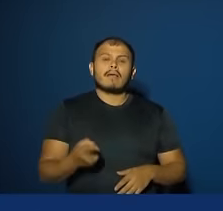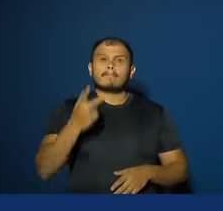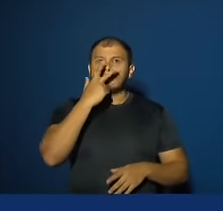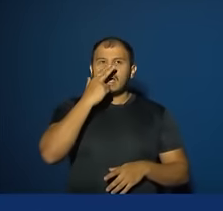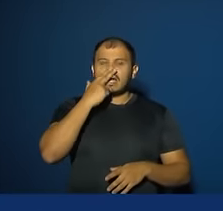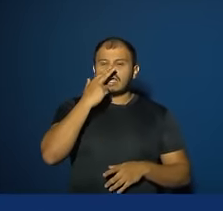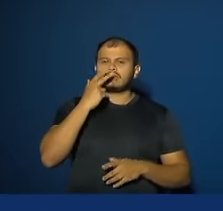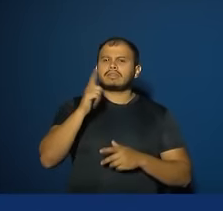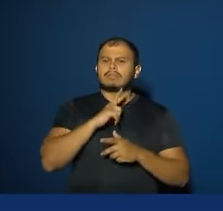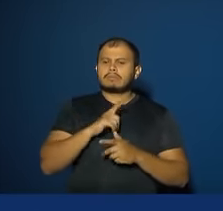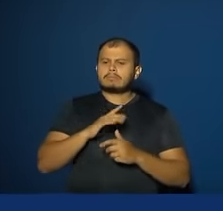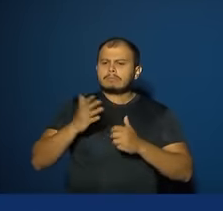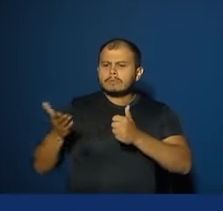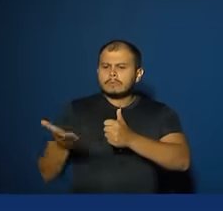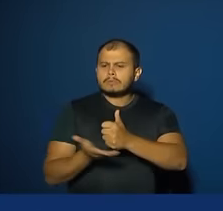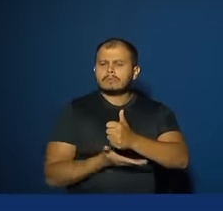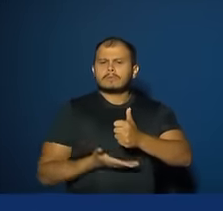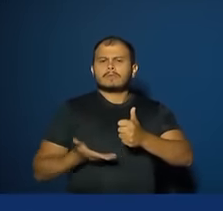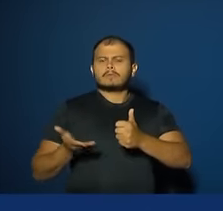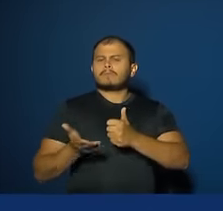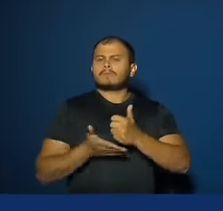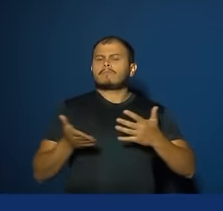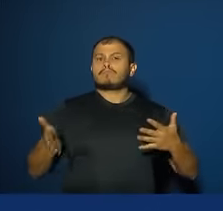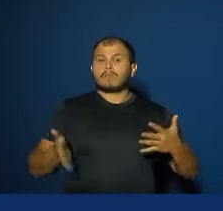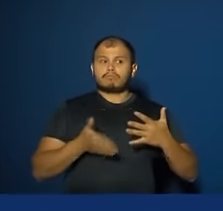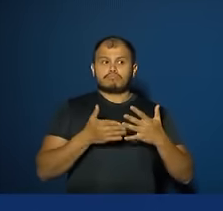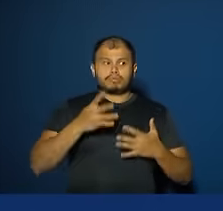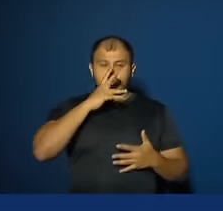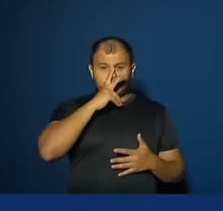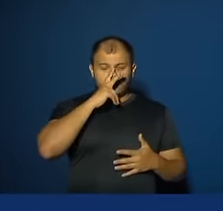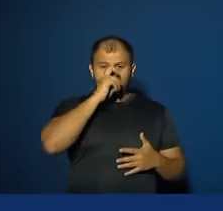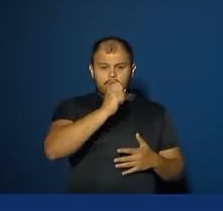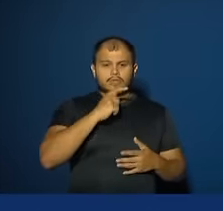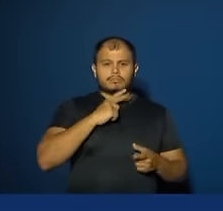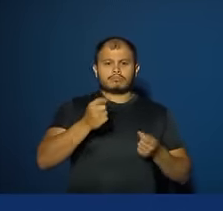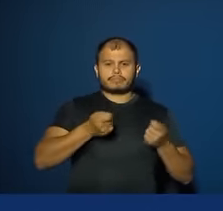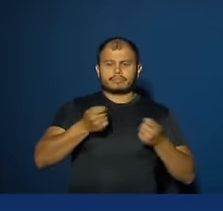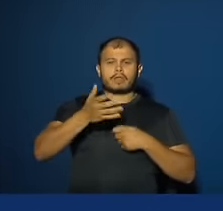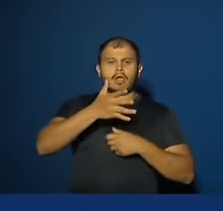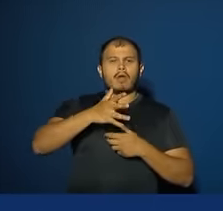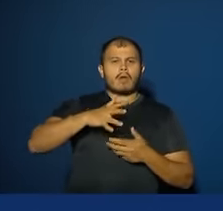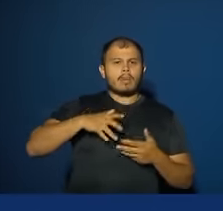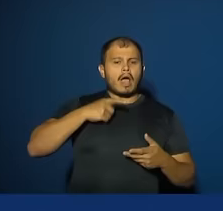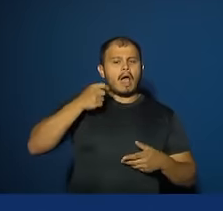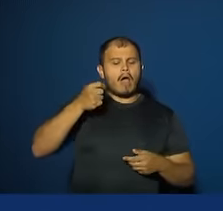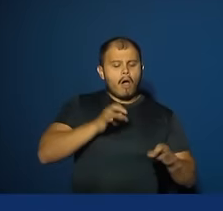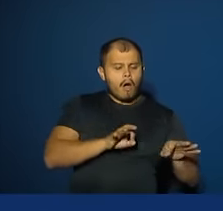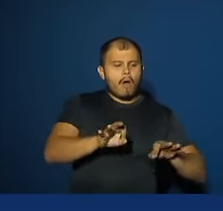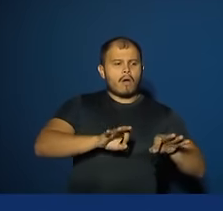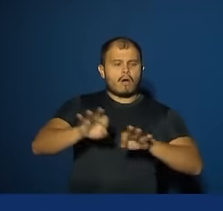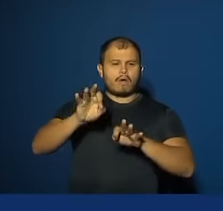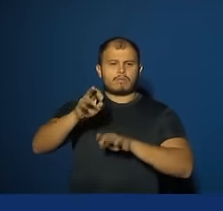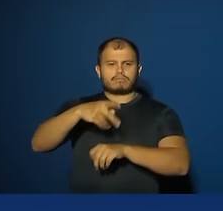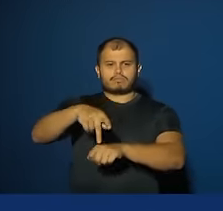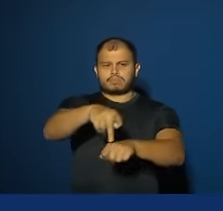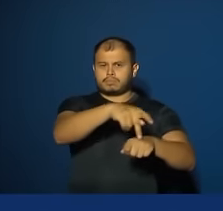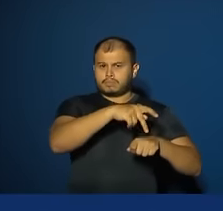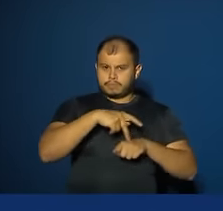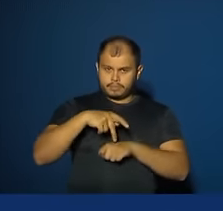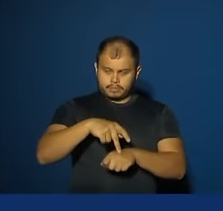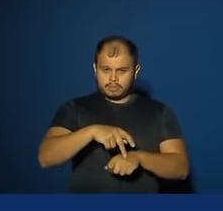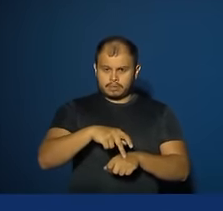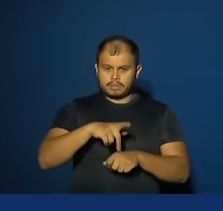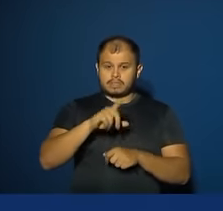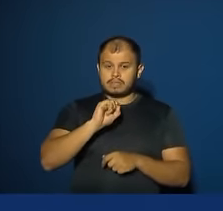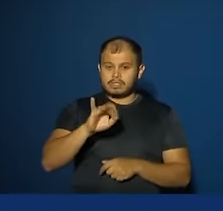subordinação do que acontece lá a grande contestação da ordem internacional tem um impacto enorme se a gente